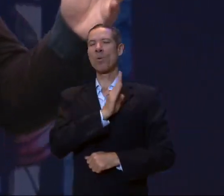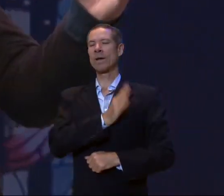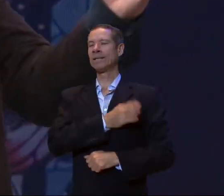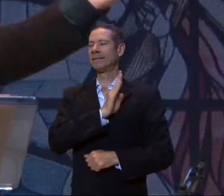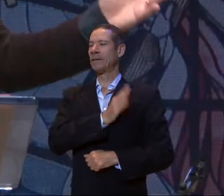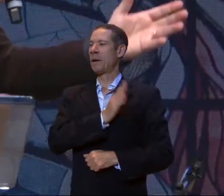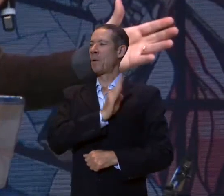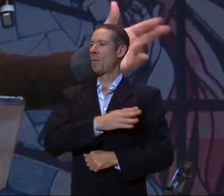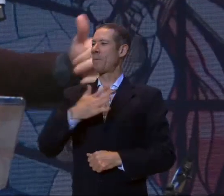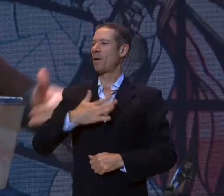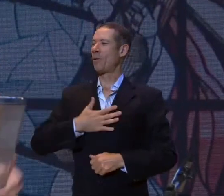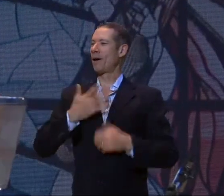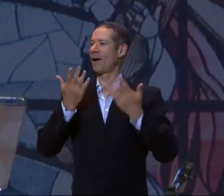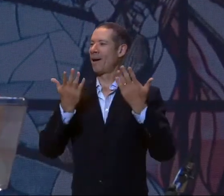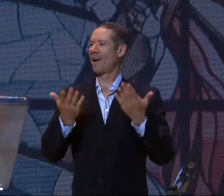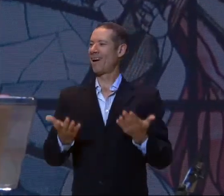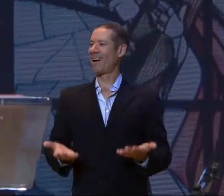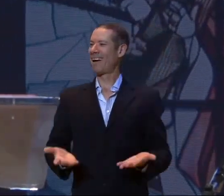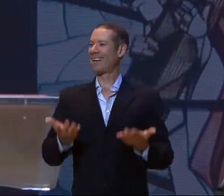ficou leve.